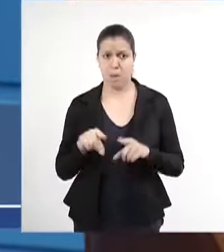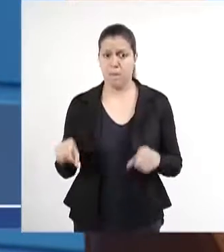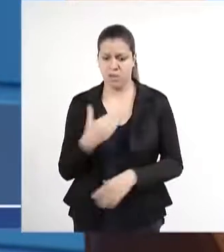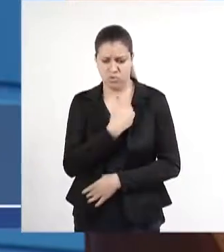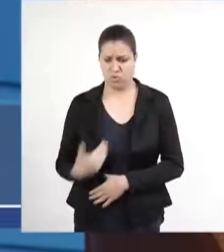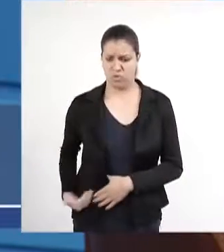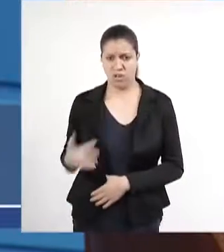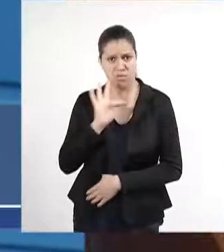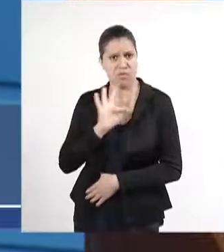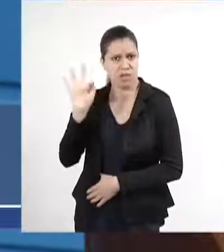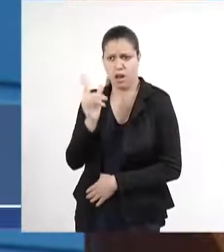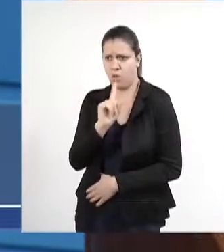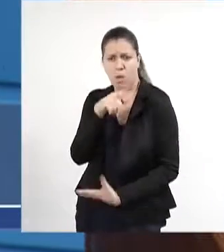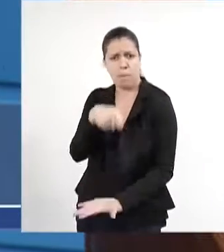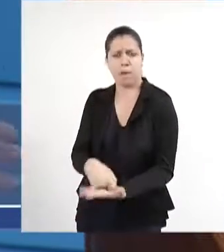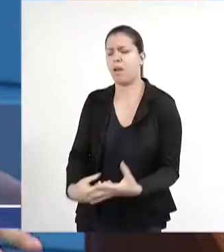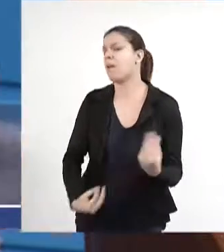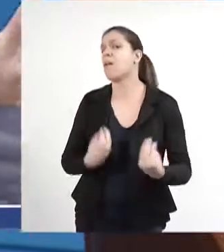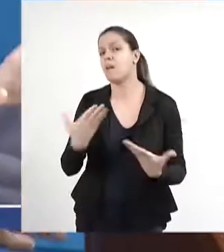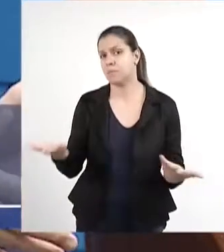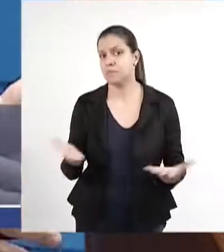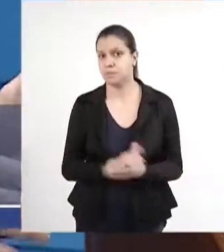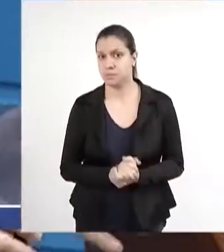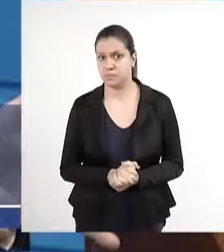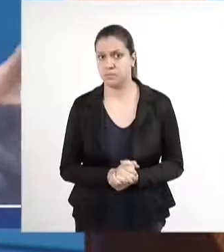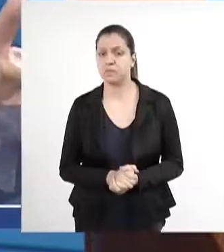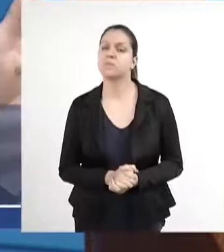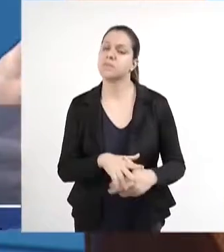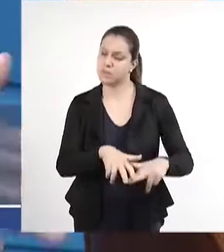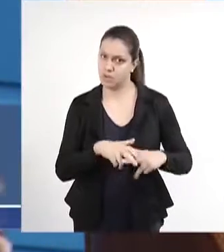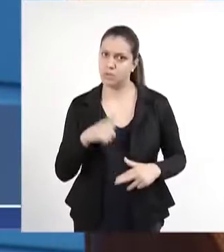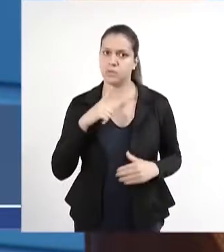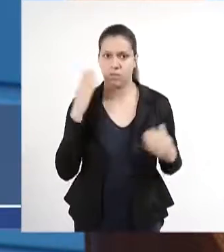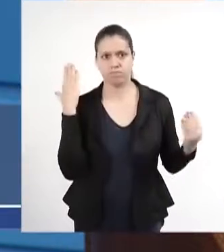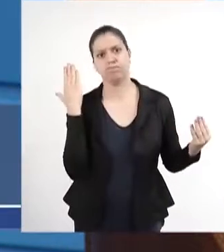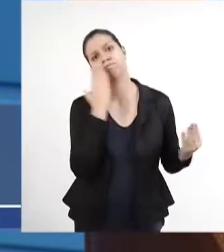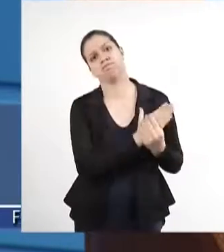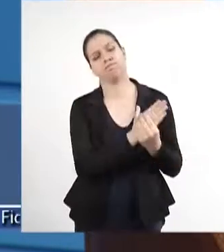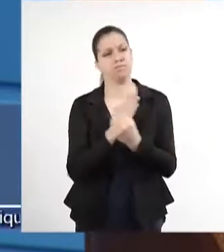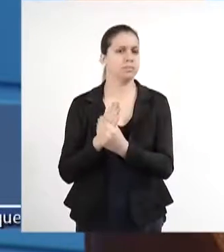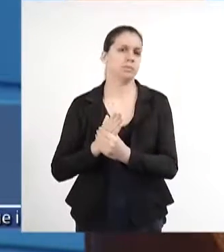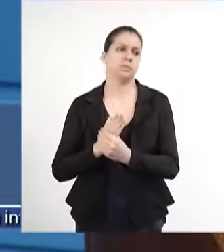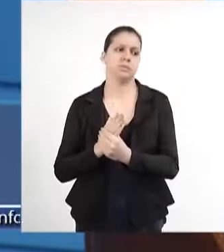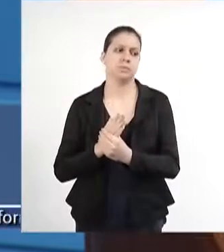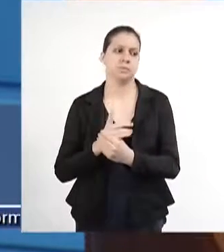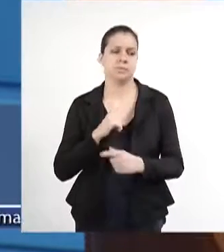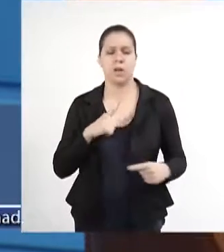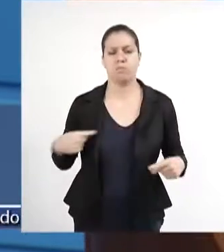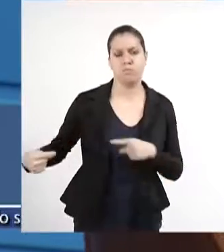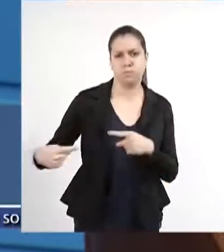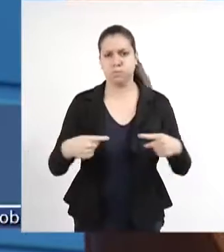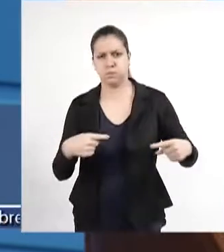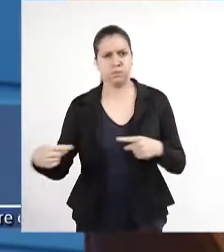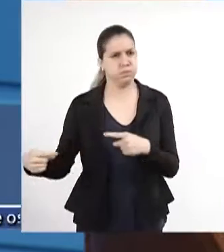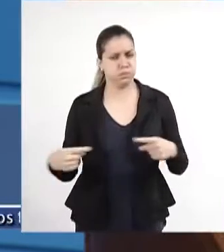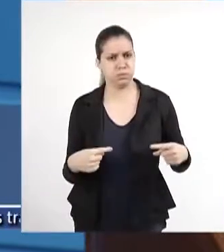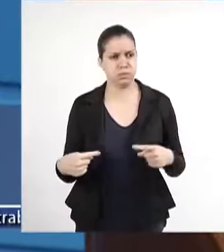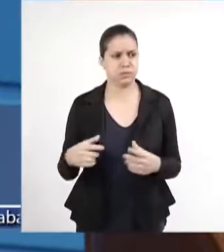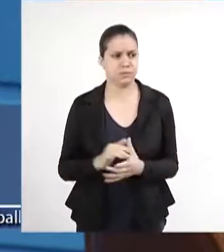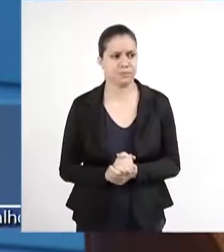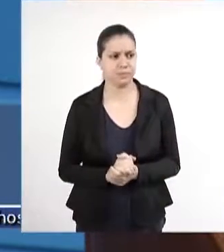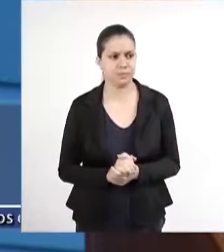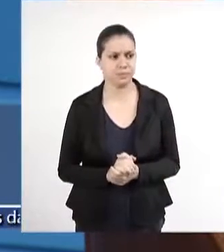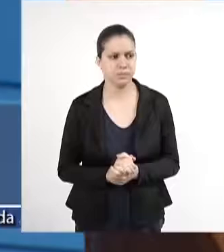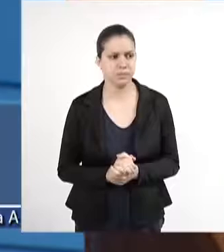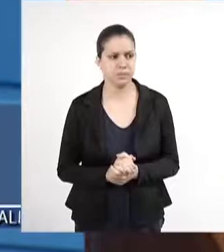isso? Então, existe uma ação, está sendo brigado isso no Supremo Tribunal Federal, é briga para